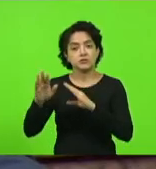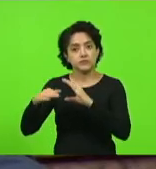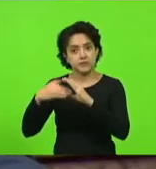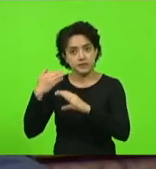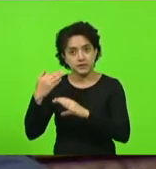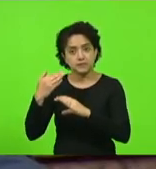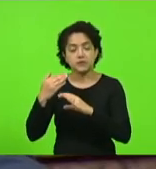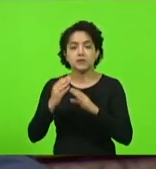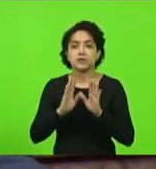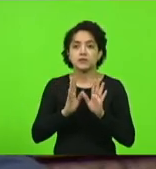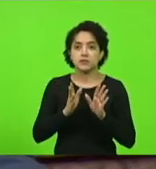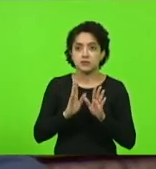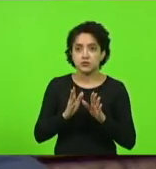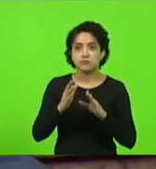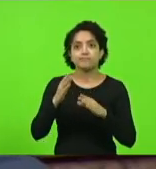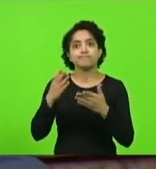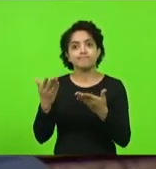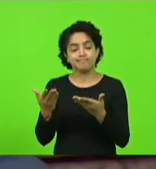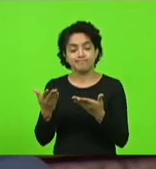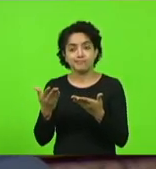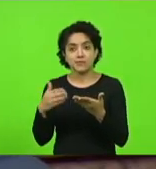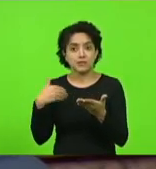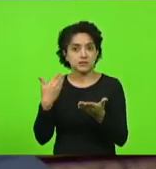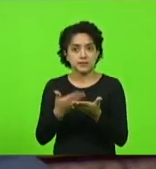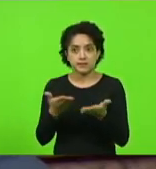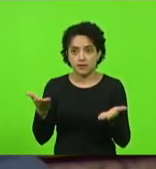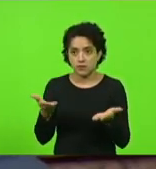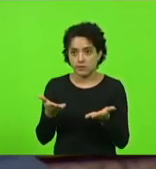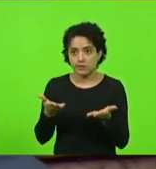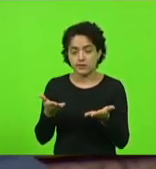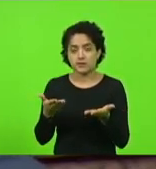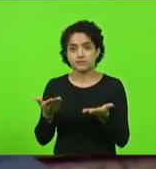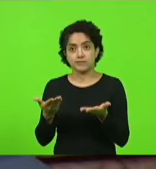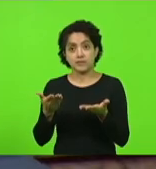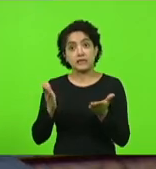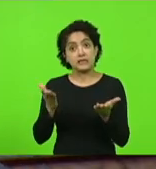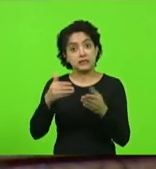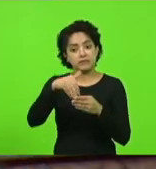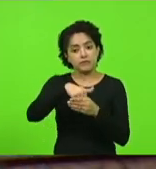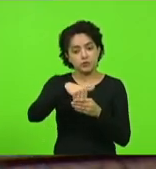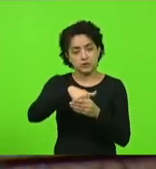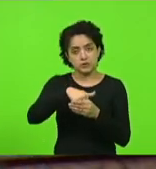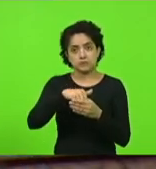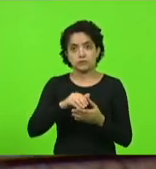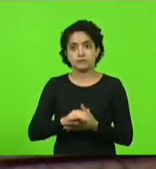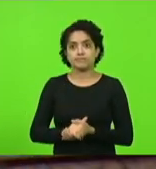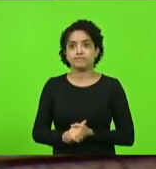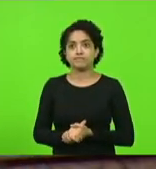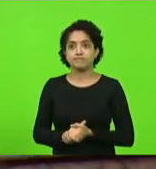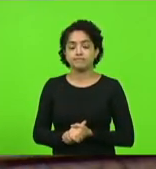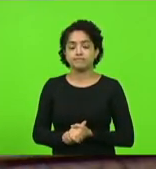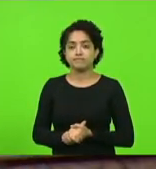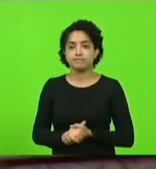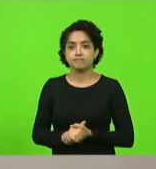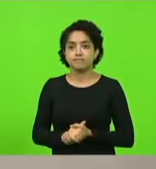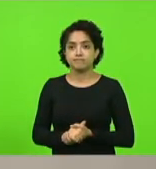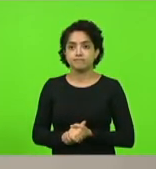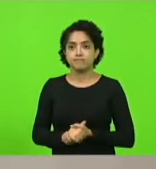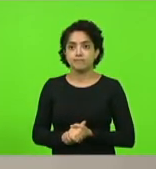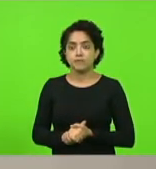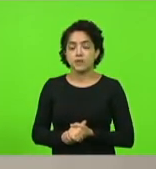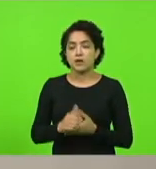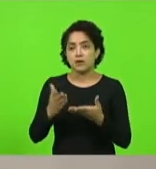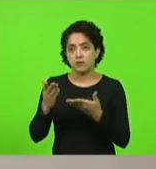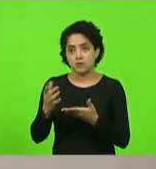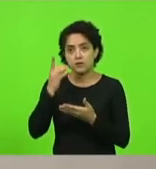que já deveria ter sido enviado e que nós já deveríamos estar votando ele, inclusive. Para discutir a matéria, com a